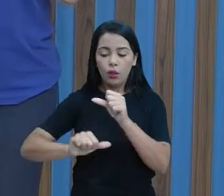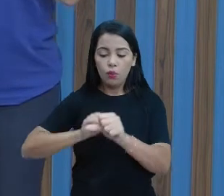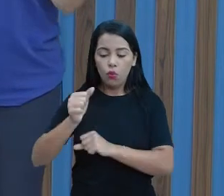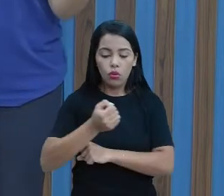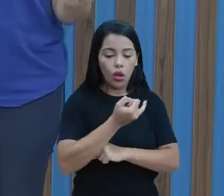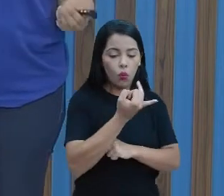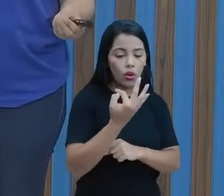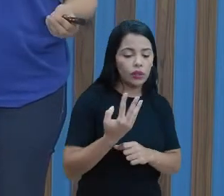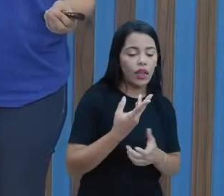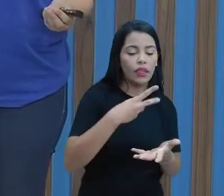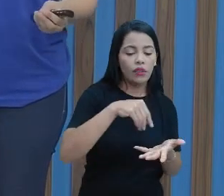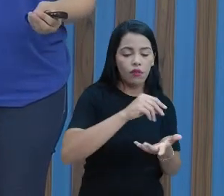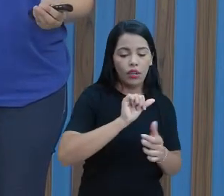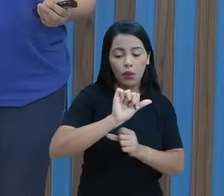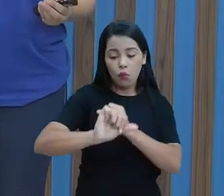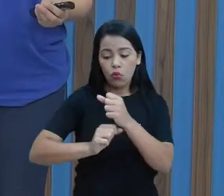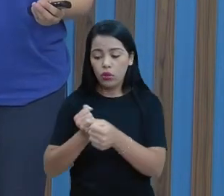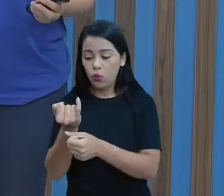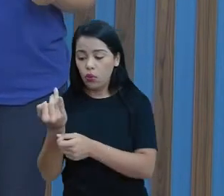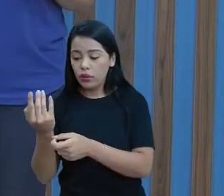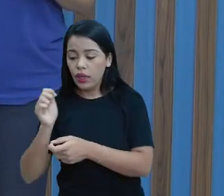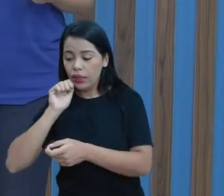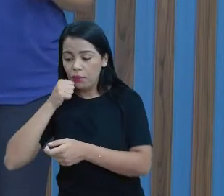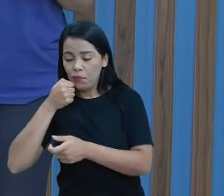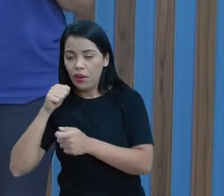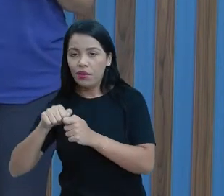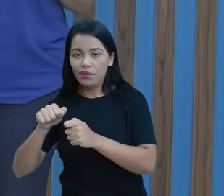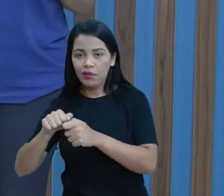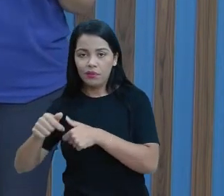muda a quantidade de pães produzidos. A gente